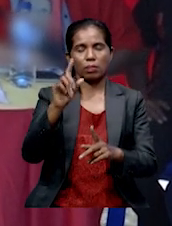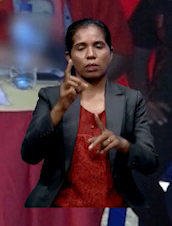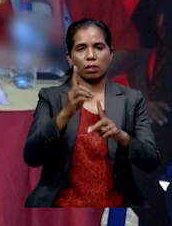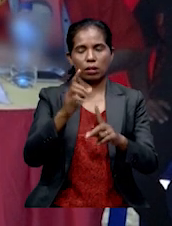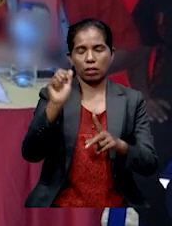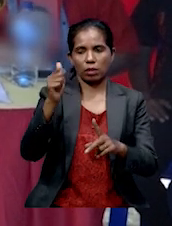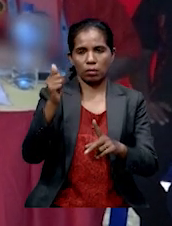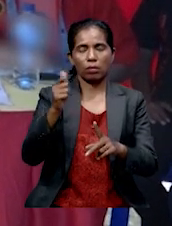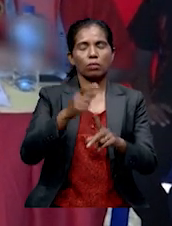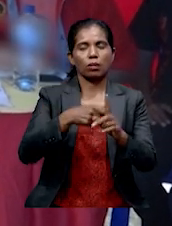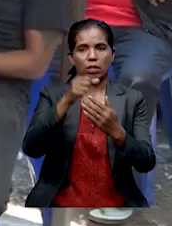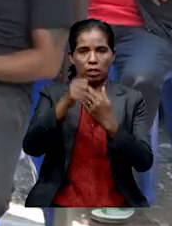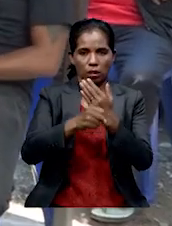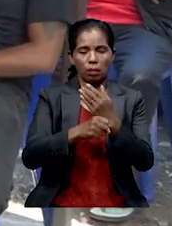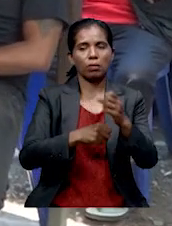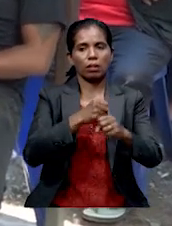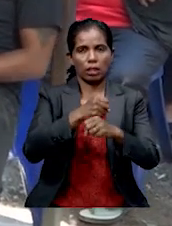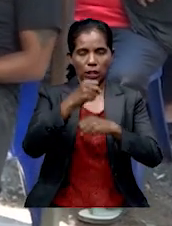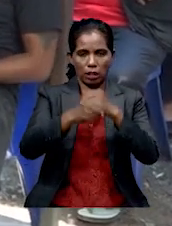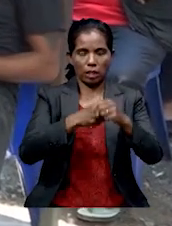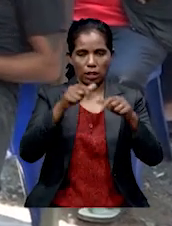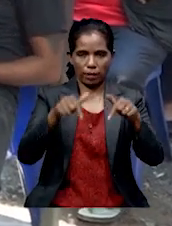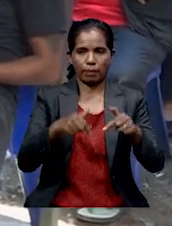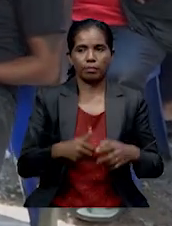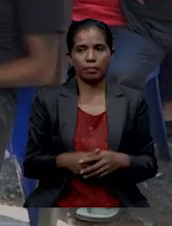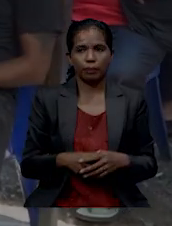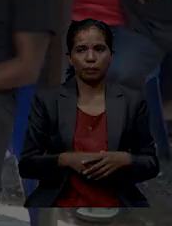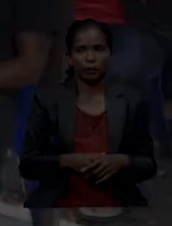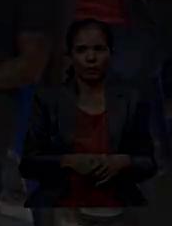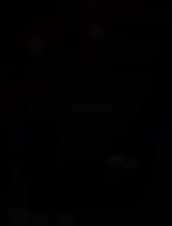setembro tinang ne. Leopoldina de Carvalho, Clementino Maia, GMN.